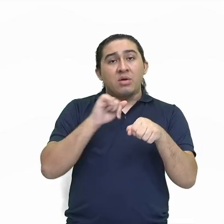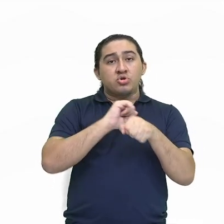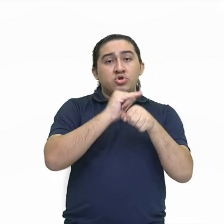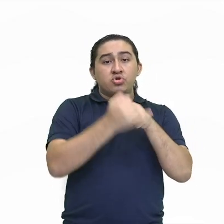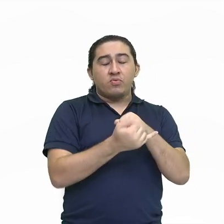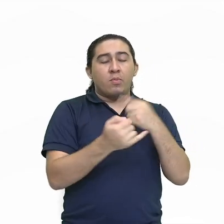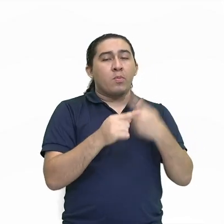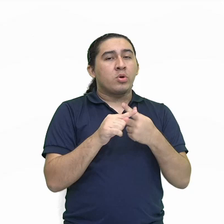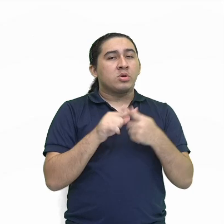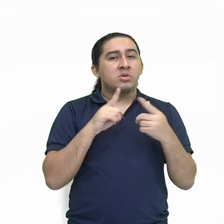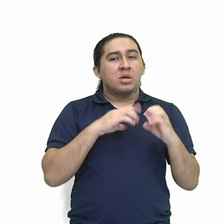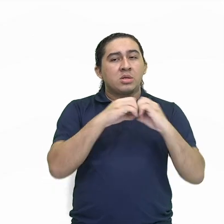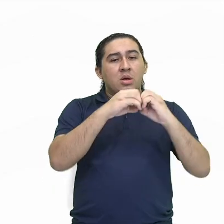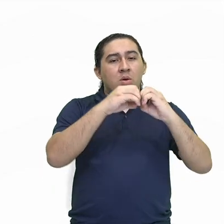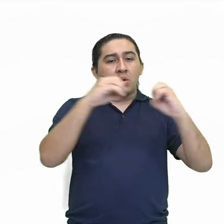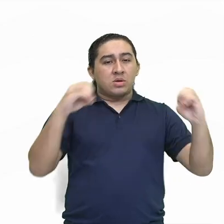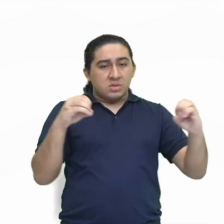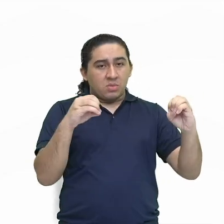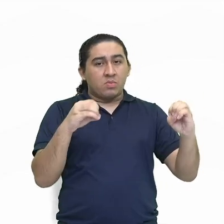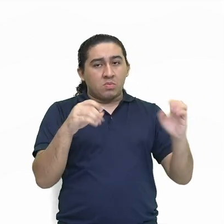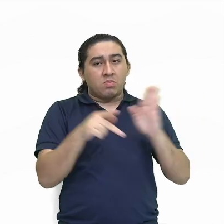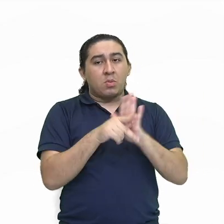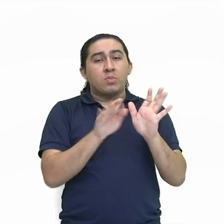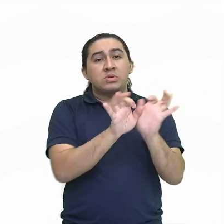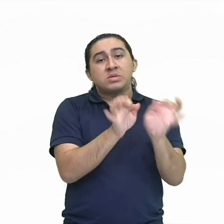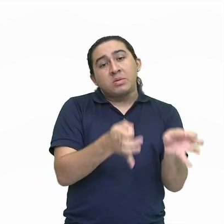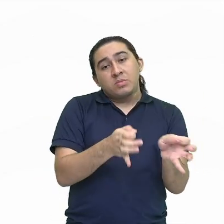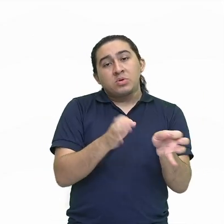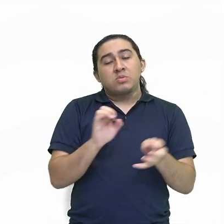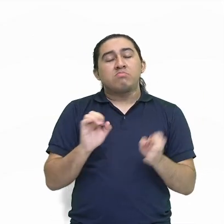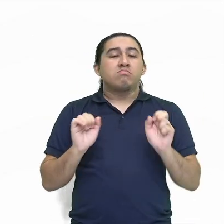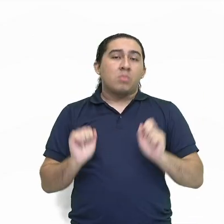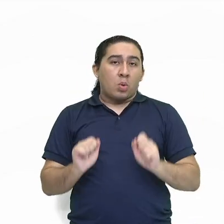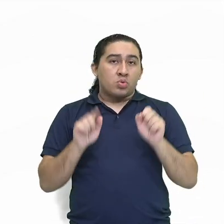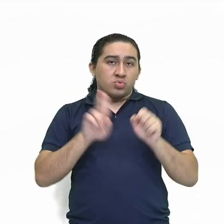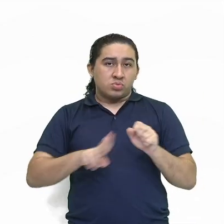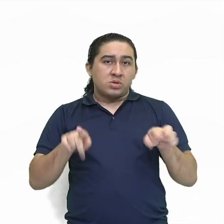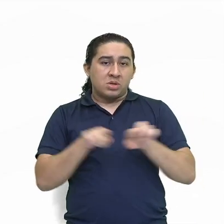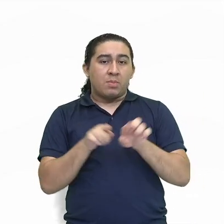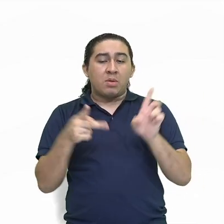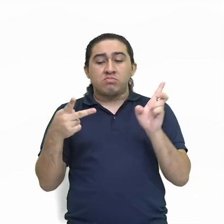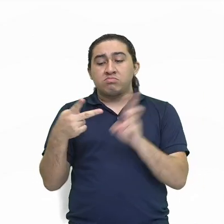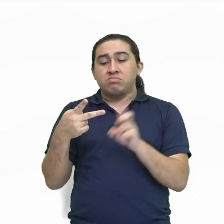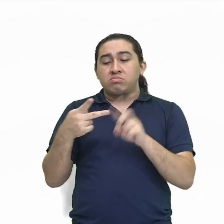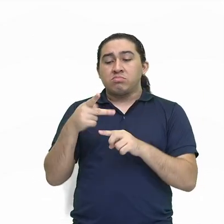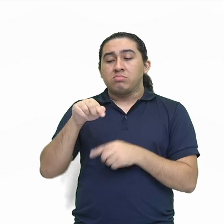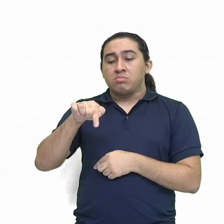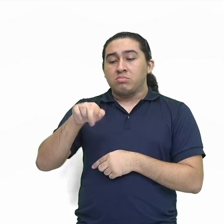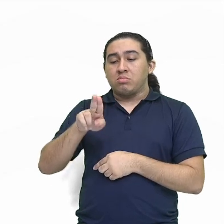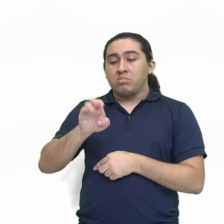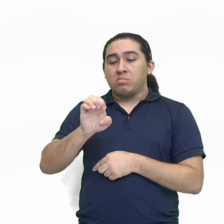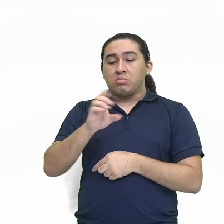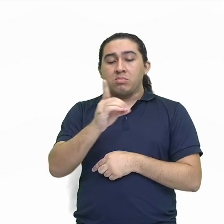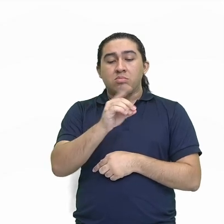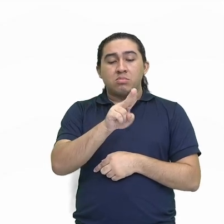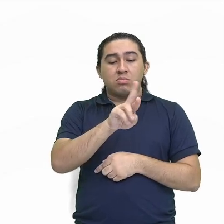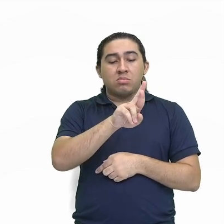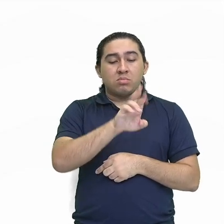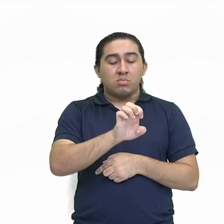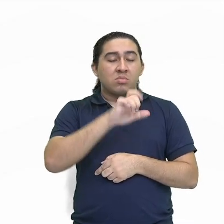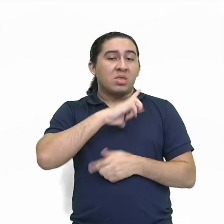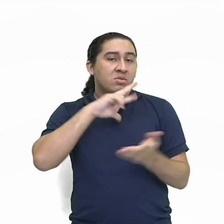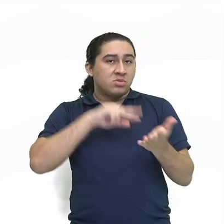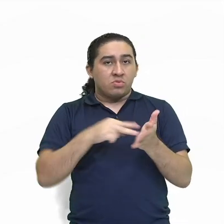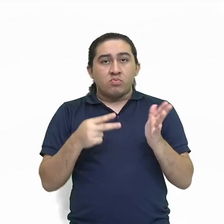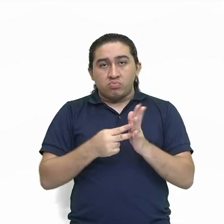está lá na oração, num período simples, e posso dizer que dure, que vai ter o